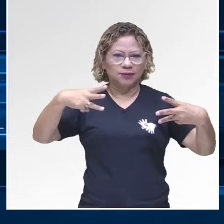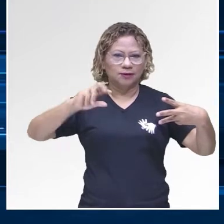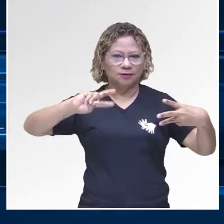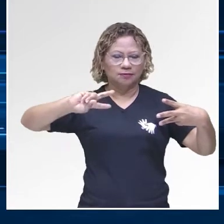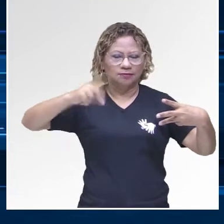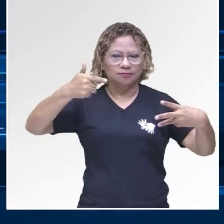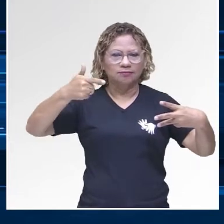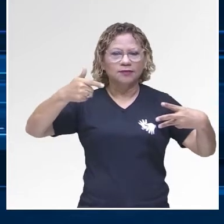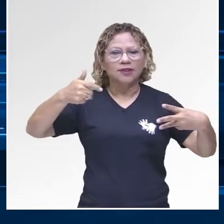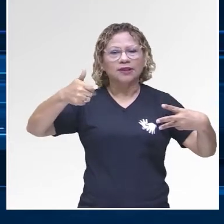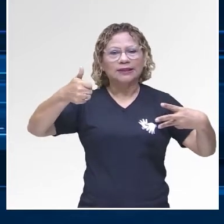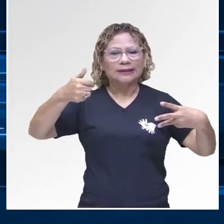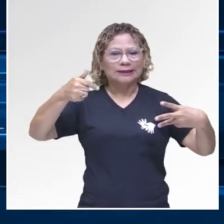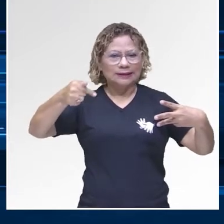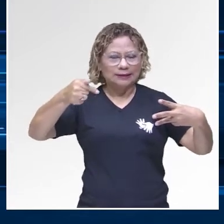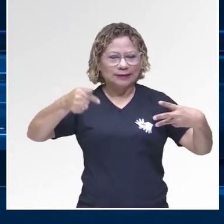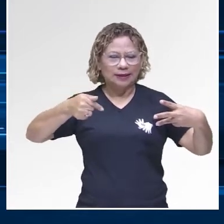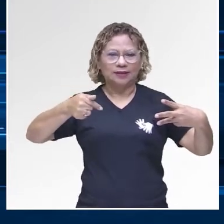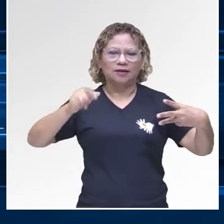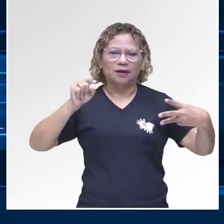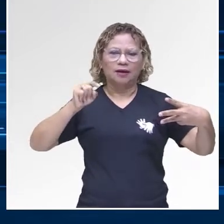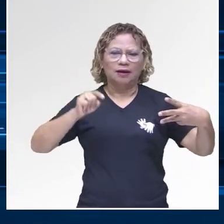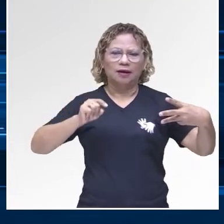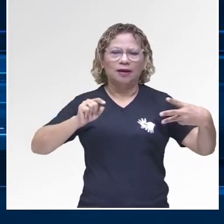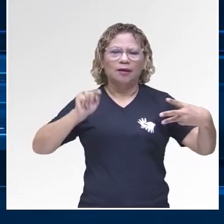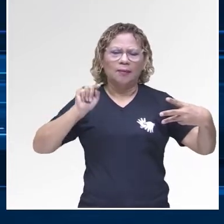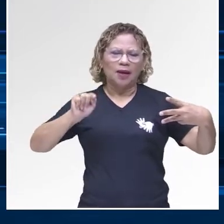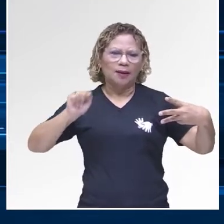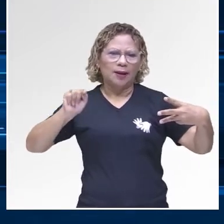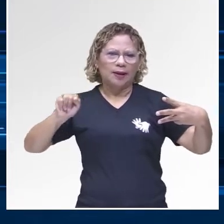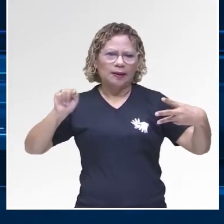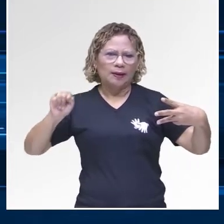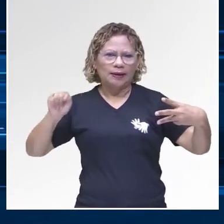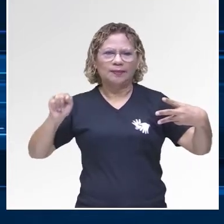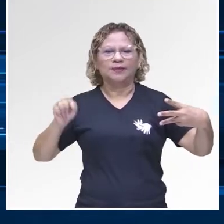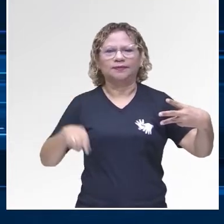Né? Para se determinar a razão, basta subtrair, né?